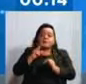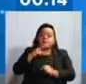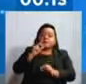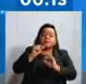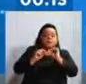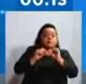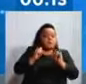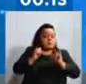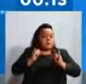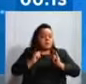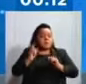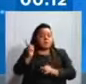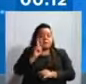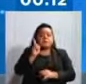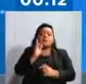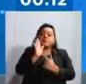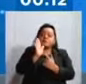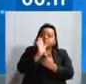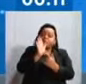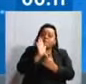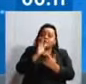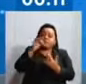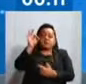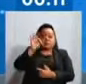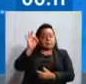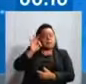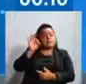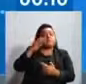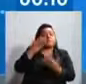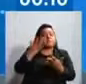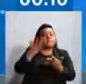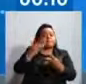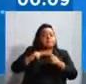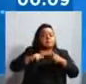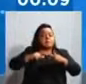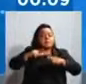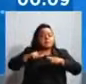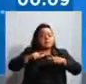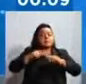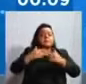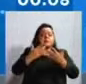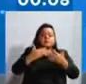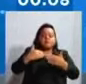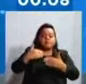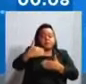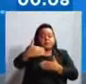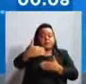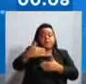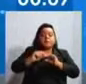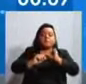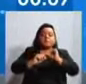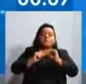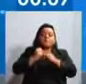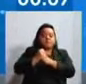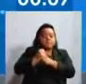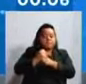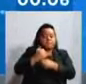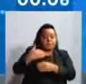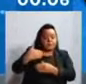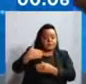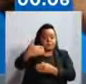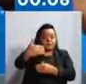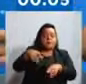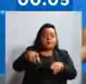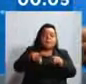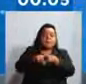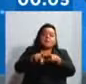Não é renúncia, porque nós apresentamos um desconto no exercício corrente, mas também apresentamos